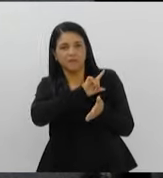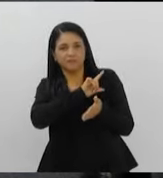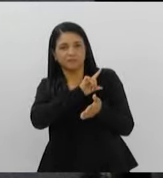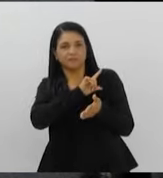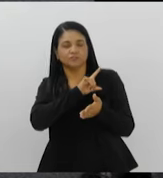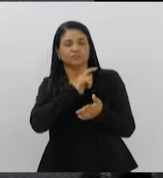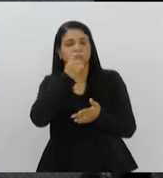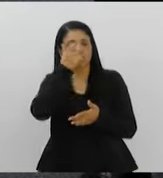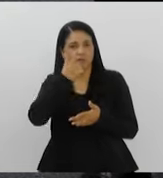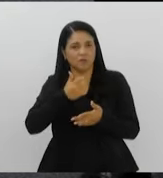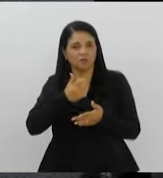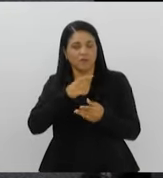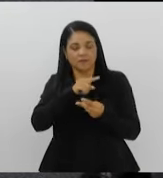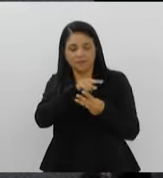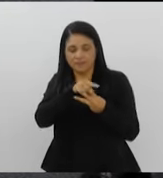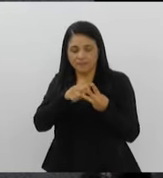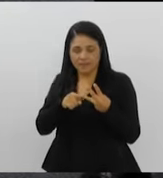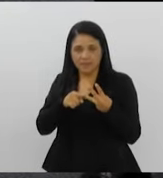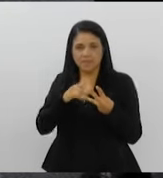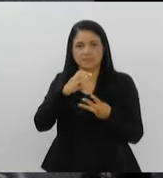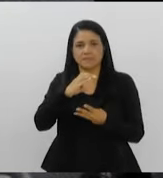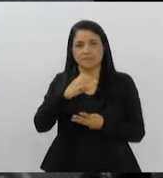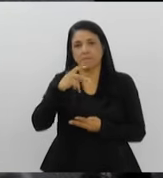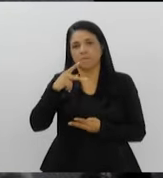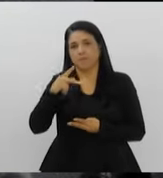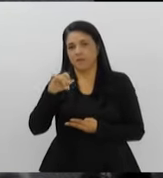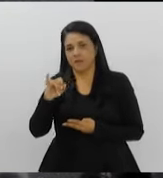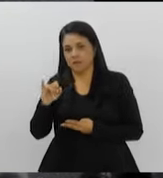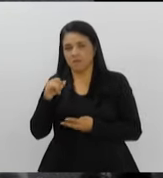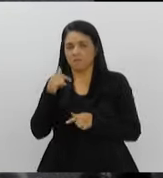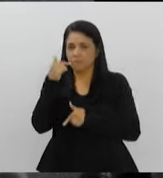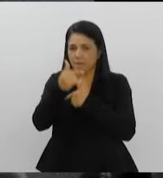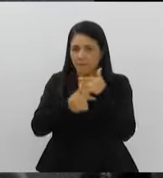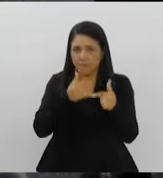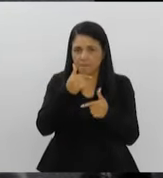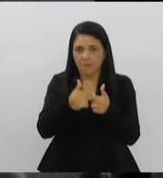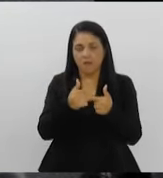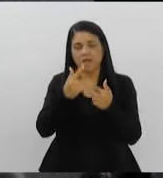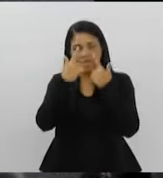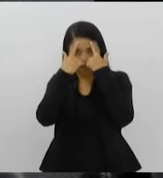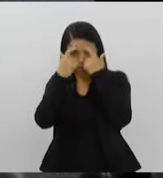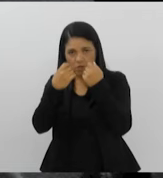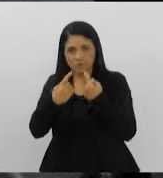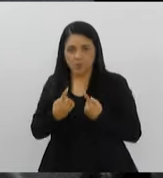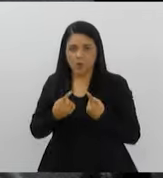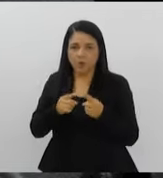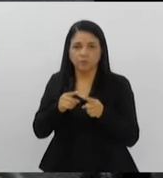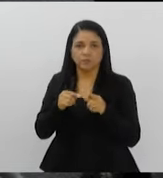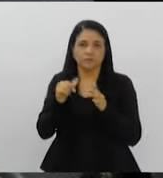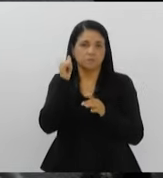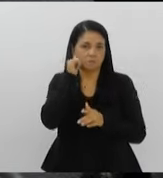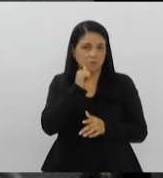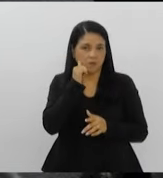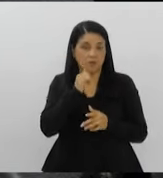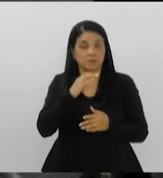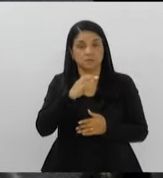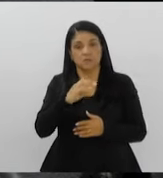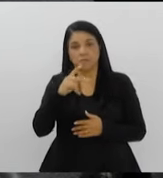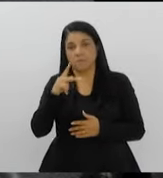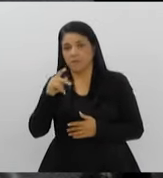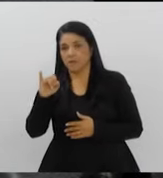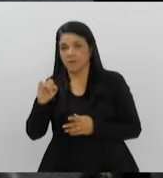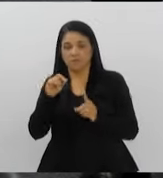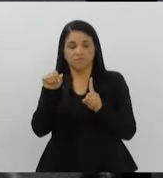das três CPIs que exercemos nessa casa, a CPI da violência contra a mulher, a CPI do